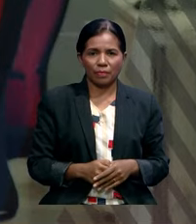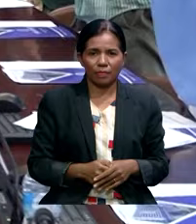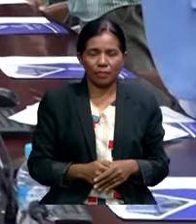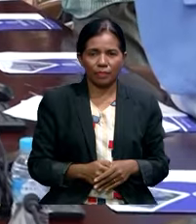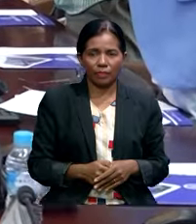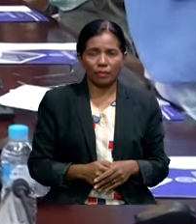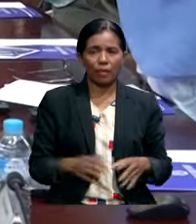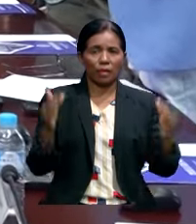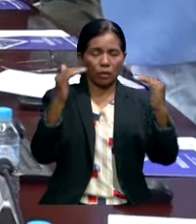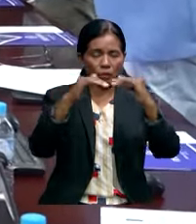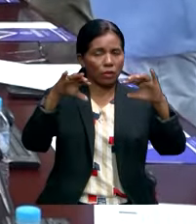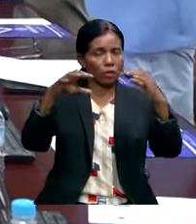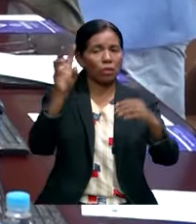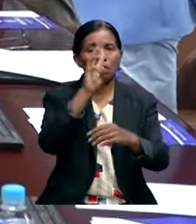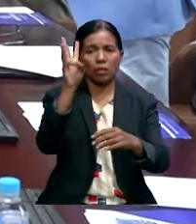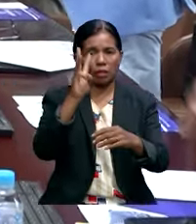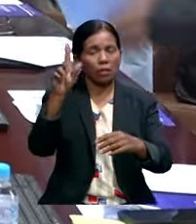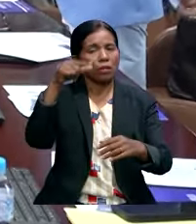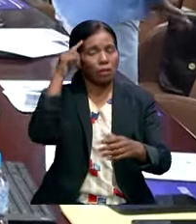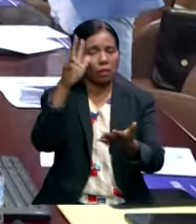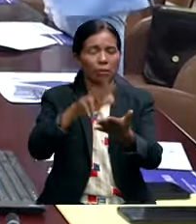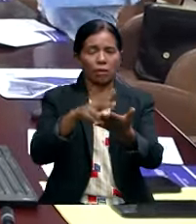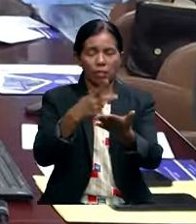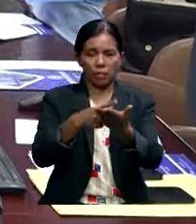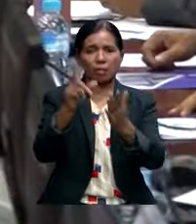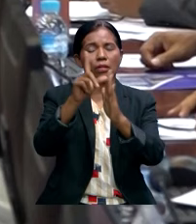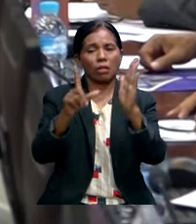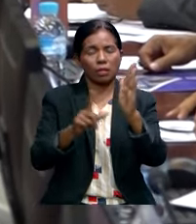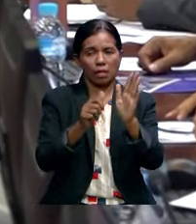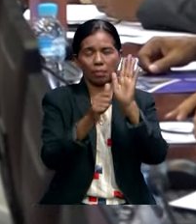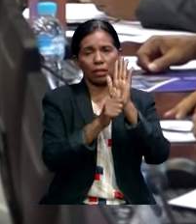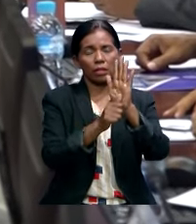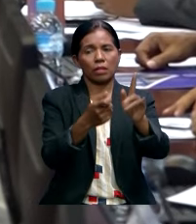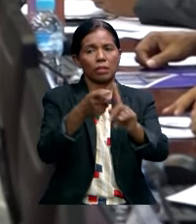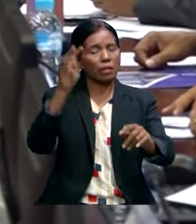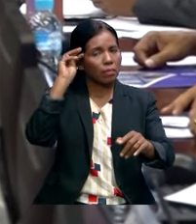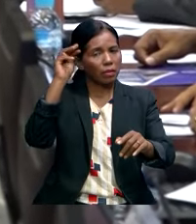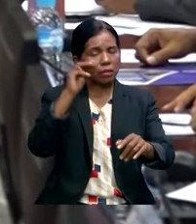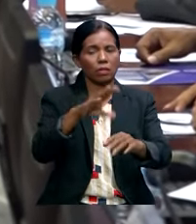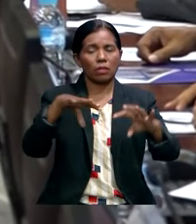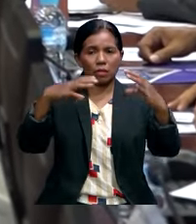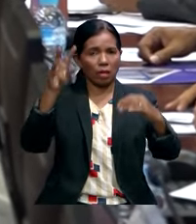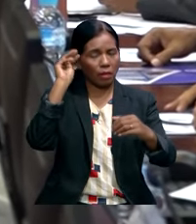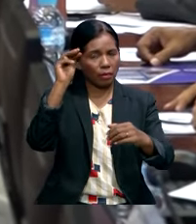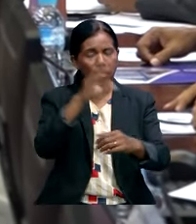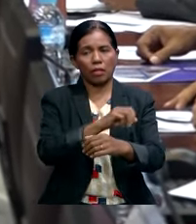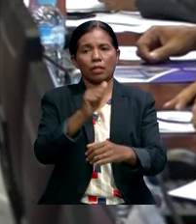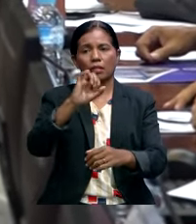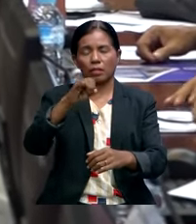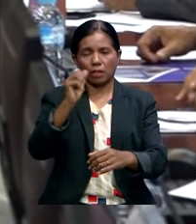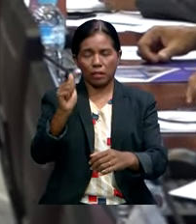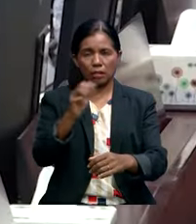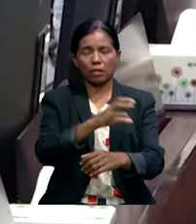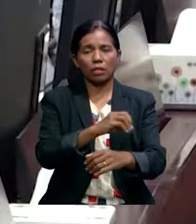E a reunião com o Conselho Ministro Quarta, né? Governo aprova o projeto de decreto-lei, deve apresentar o Ministro Presidência Conselho Ministro, Azio Pereira, na UCI